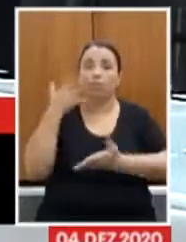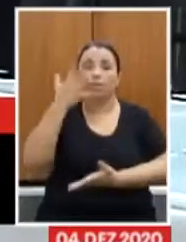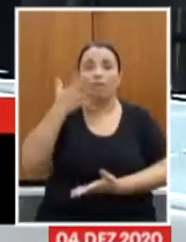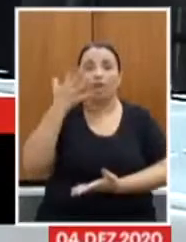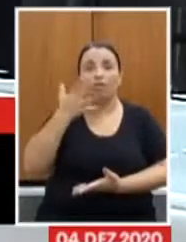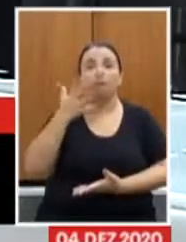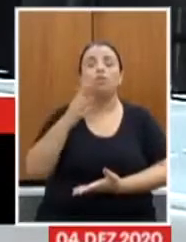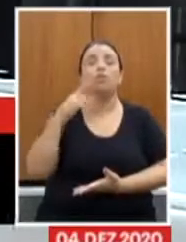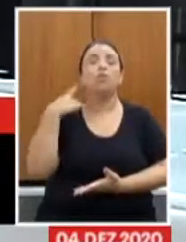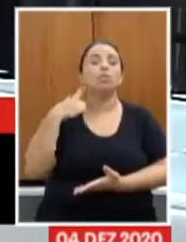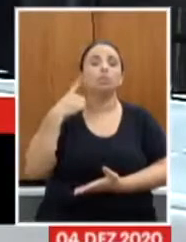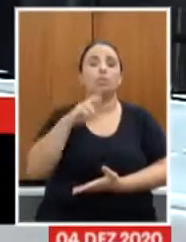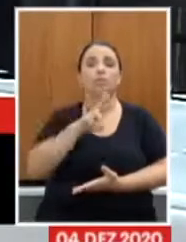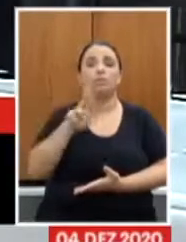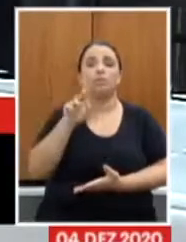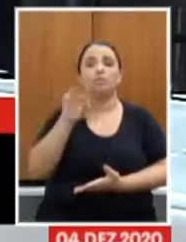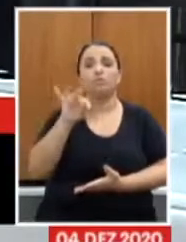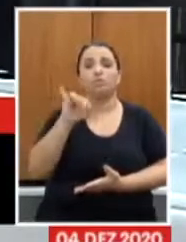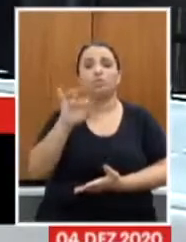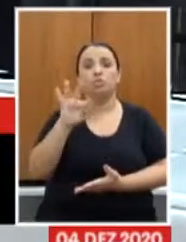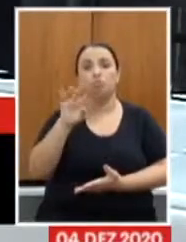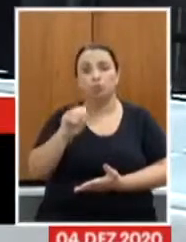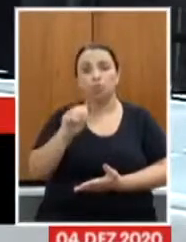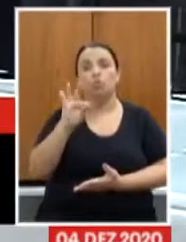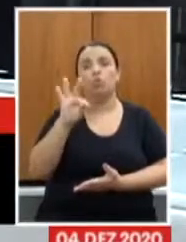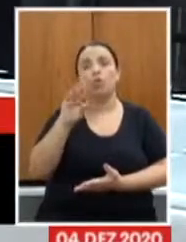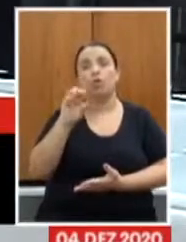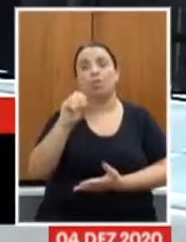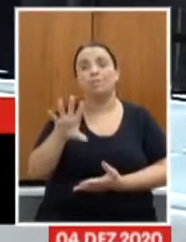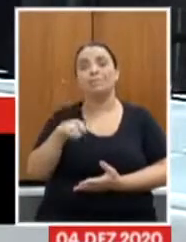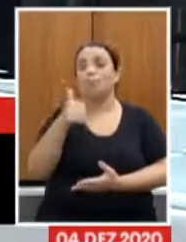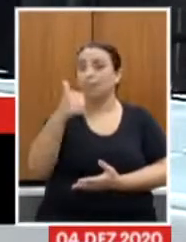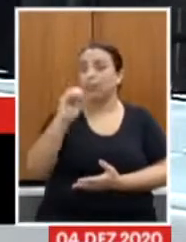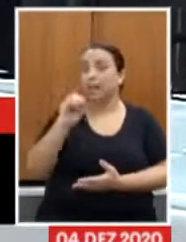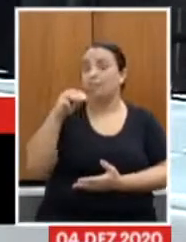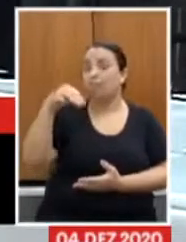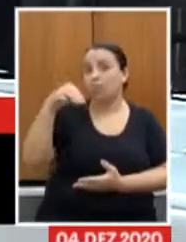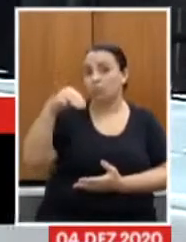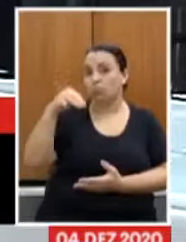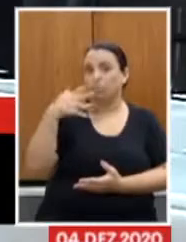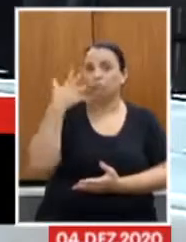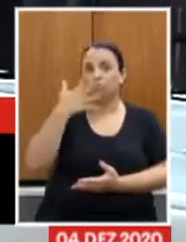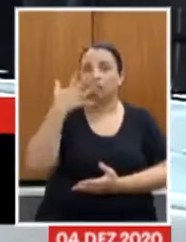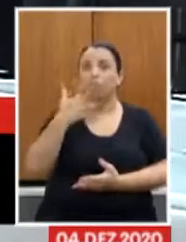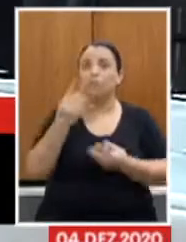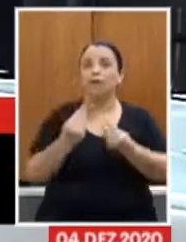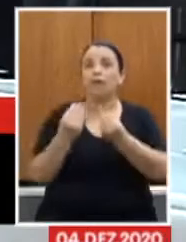Tito Torres, pelo prazo de 10 minutos para encaminhar a votação.